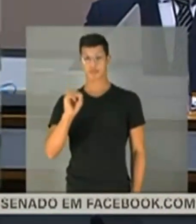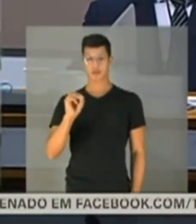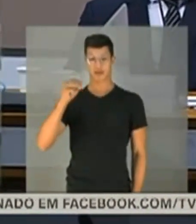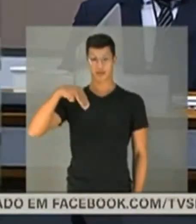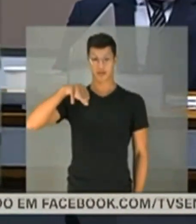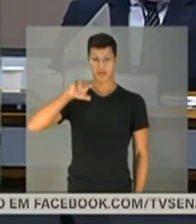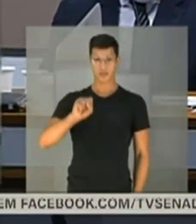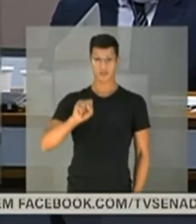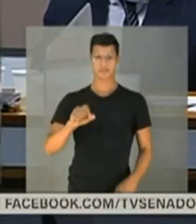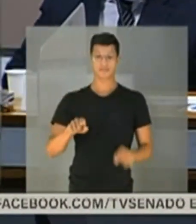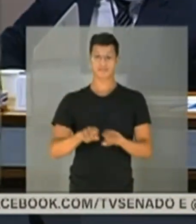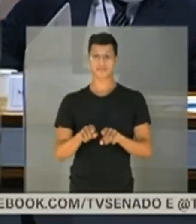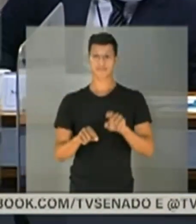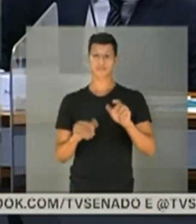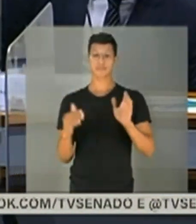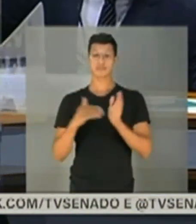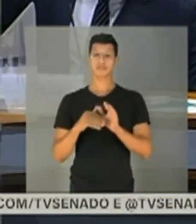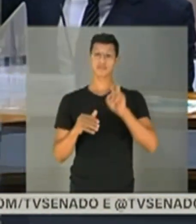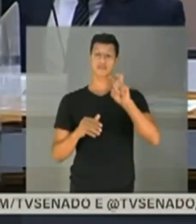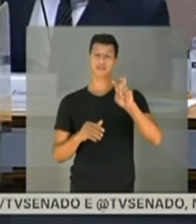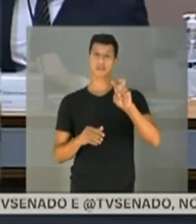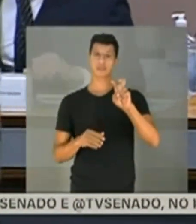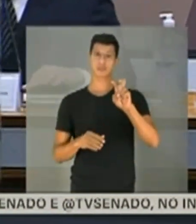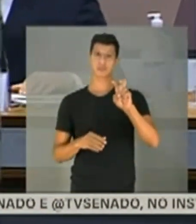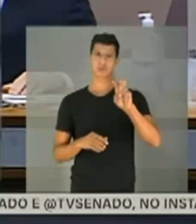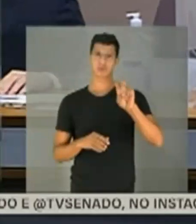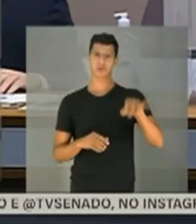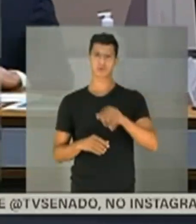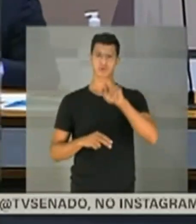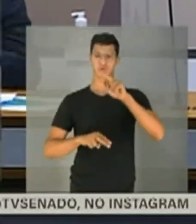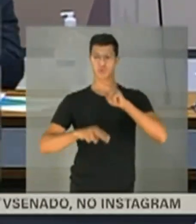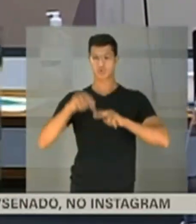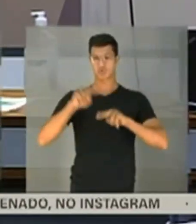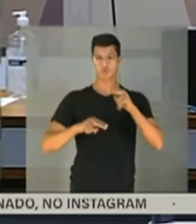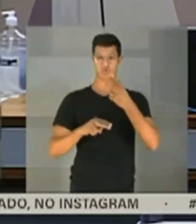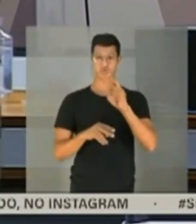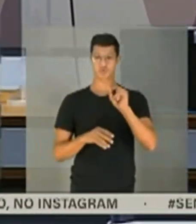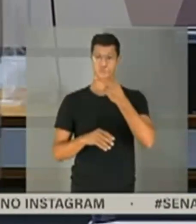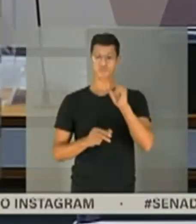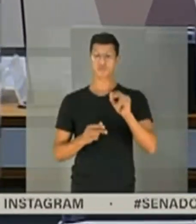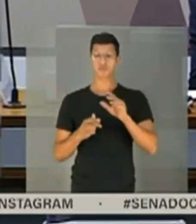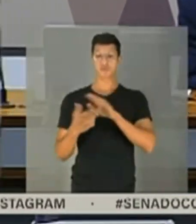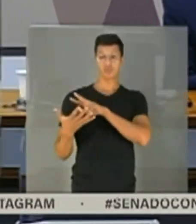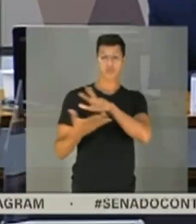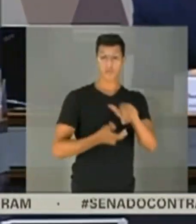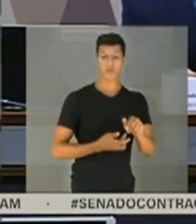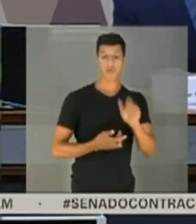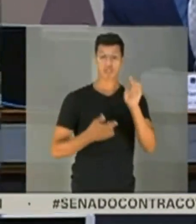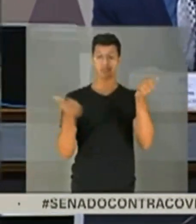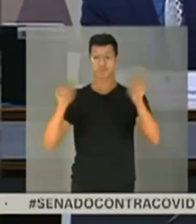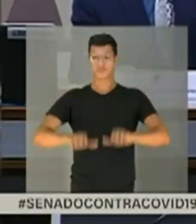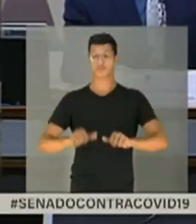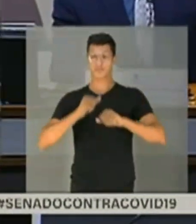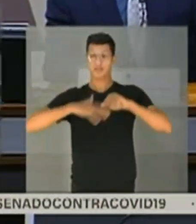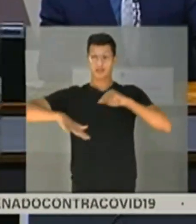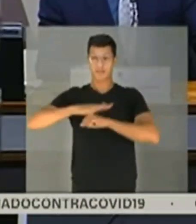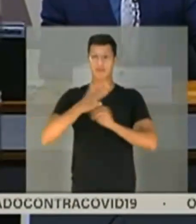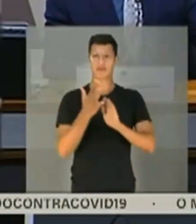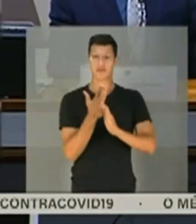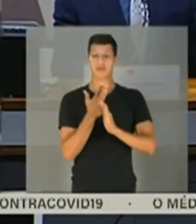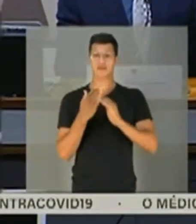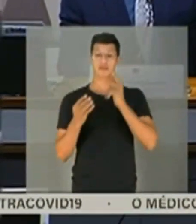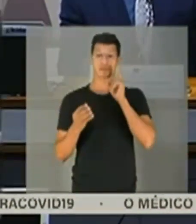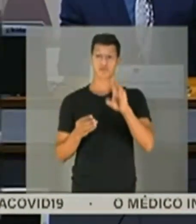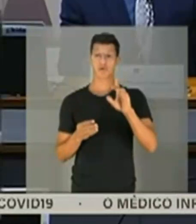OMS, até 5 de junho de 2020, quando o mundo inteiro já estava colapsado pela pandemia, só